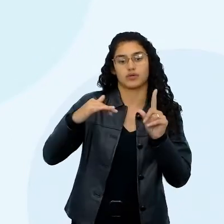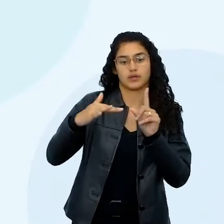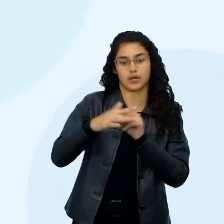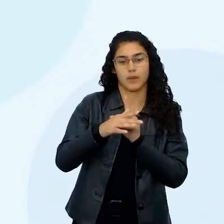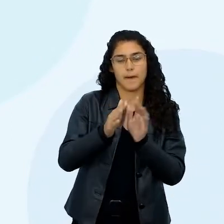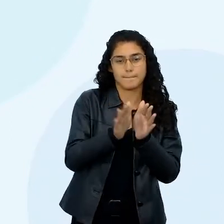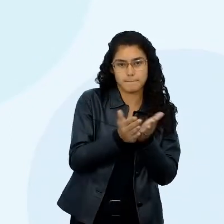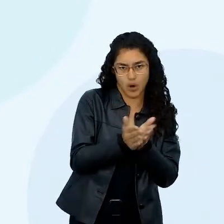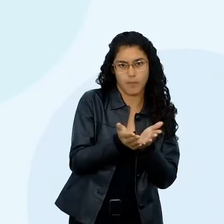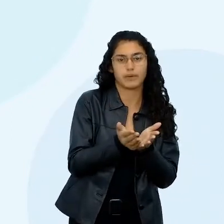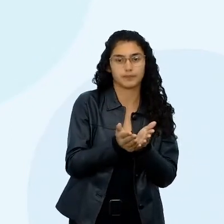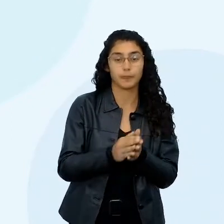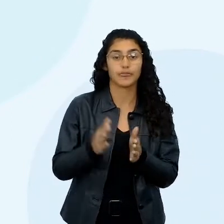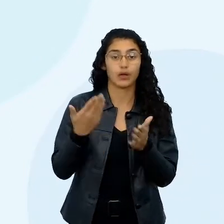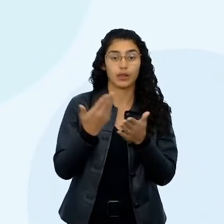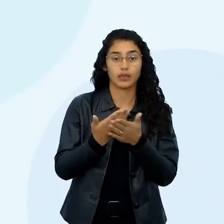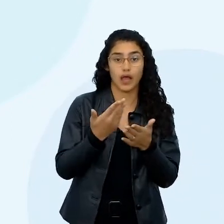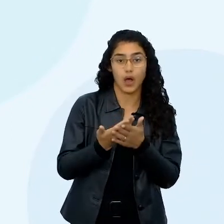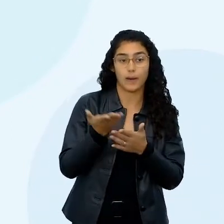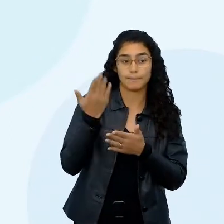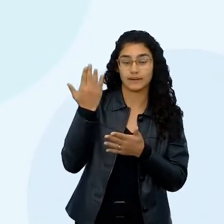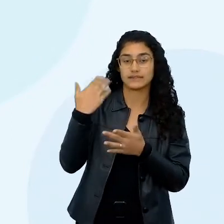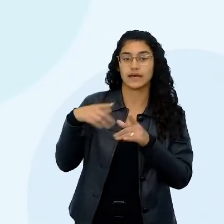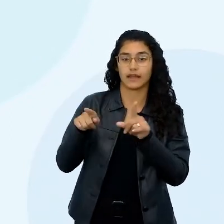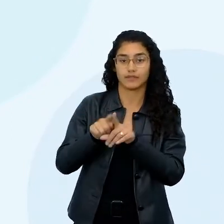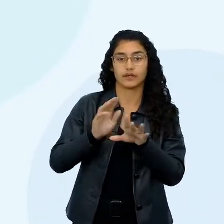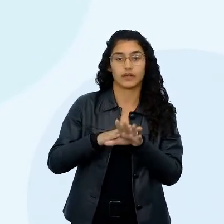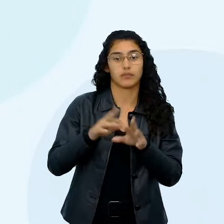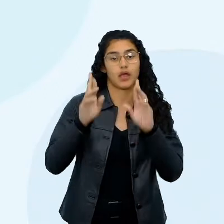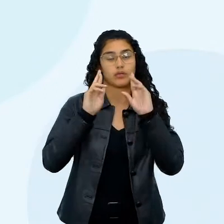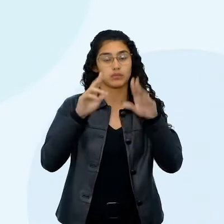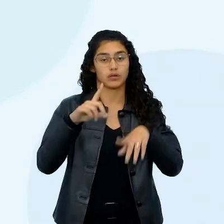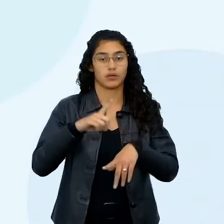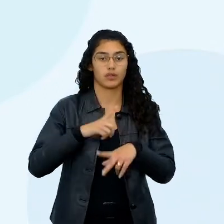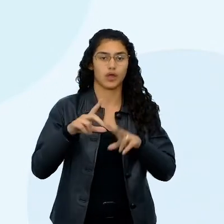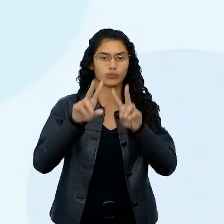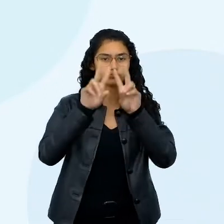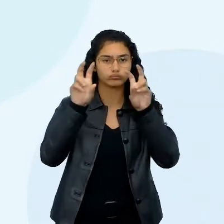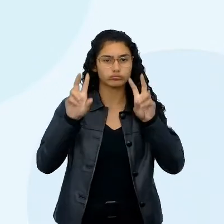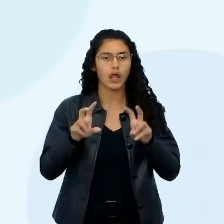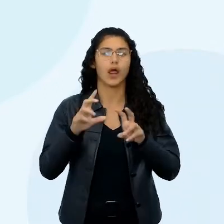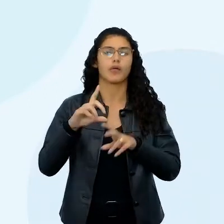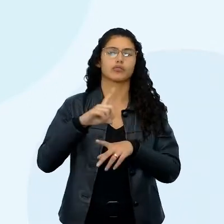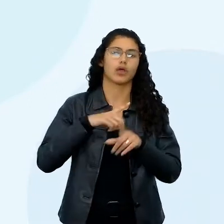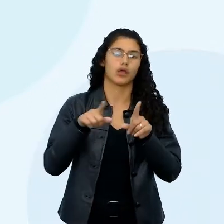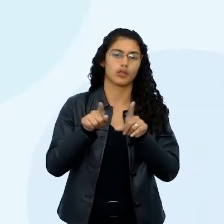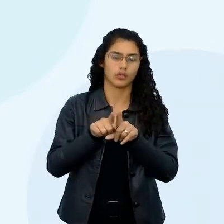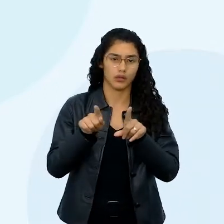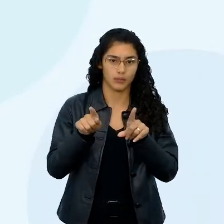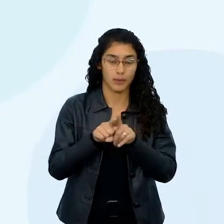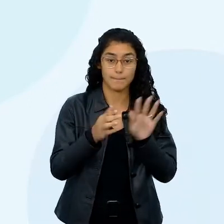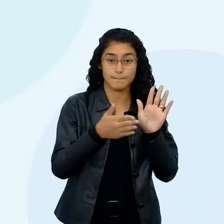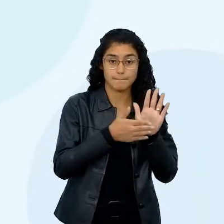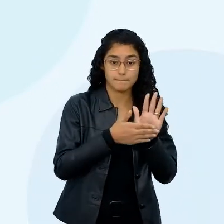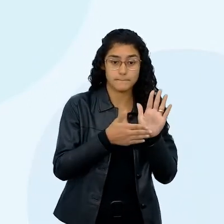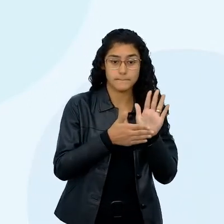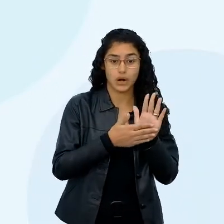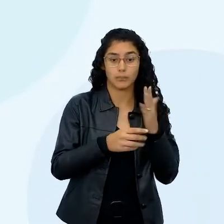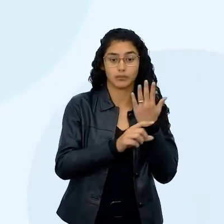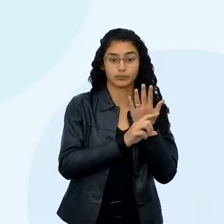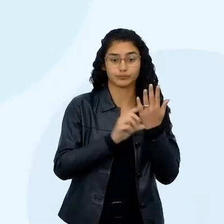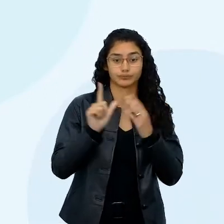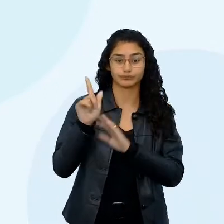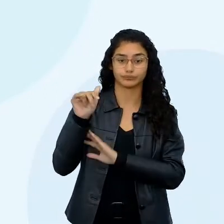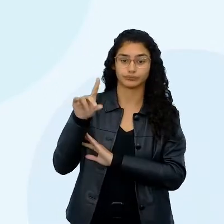sociedade. Então, na aula passada nós comentamos a respeito de um termo, de uma expressão, de uma noção que o próprio Anthony Giddens